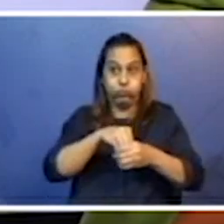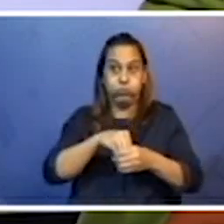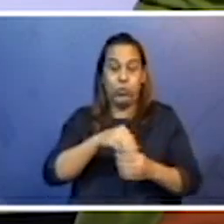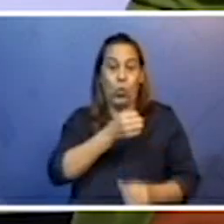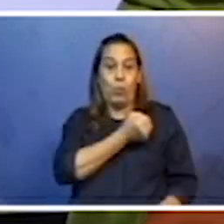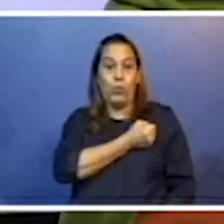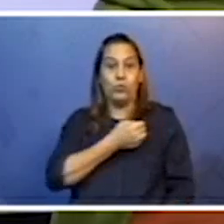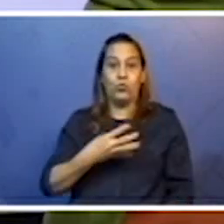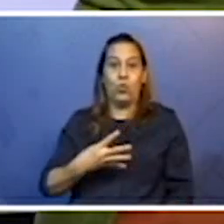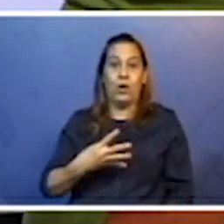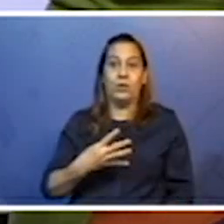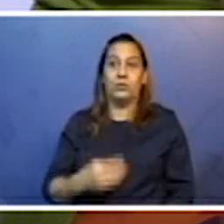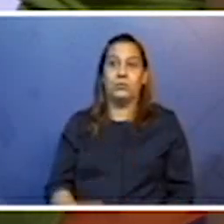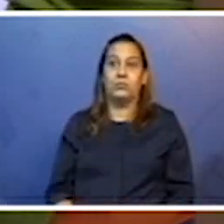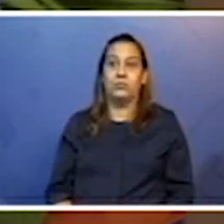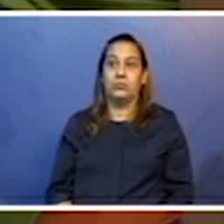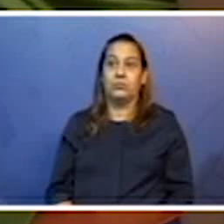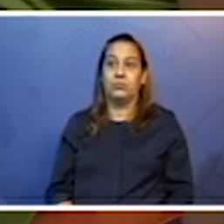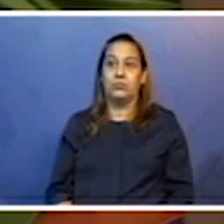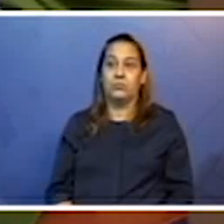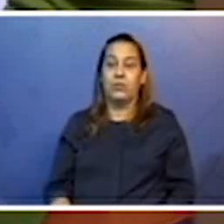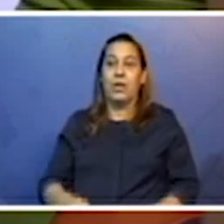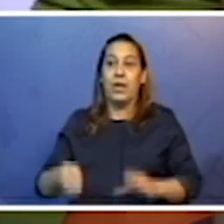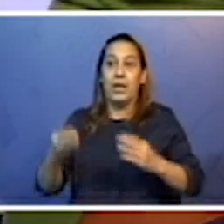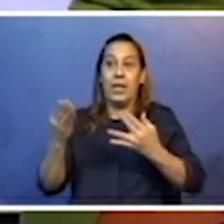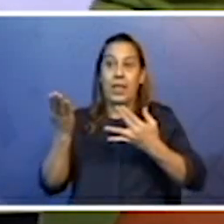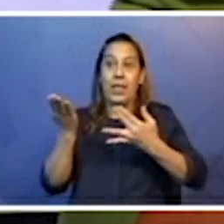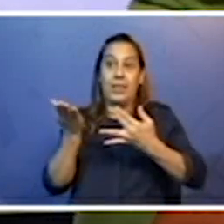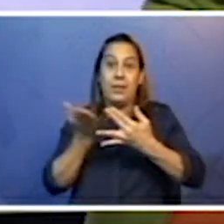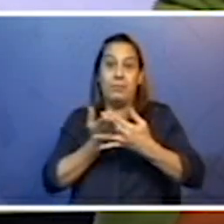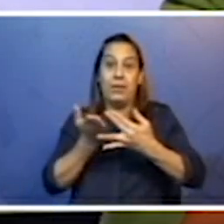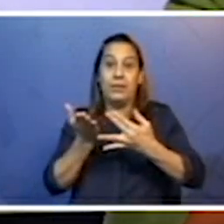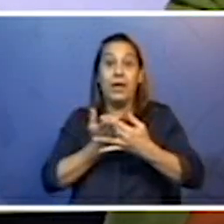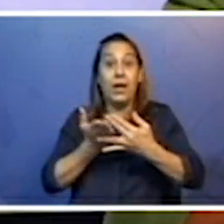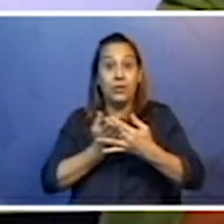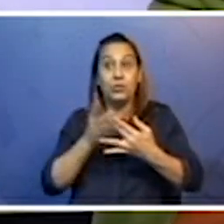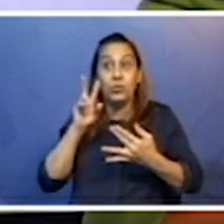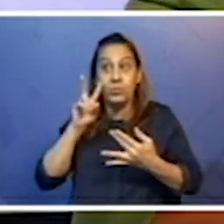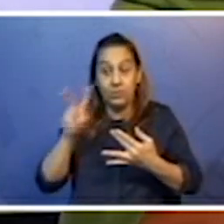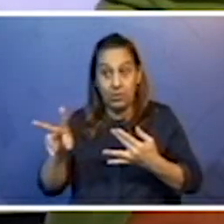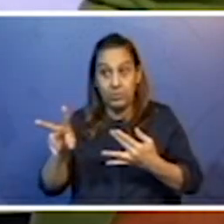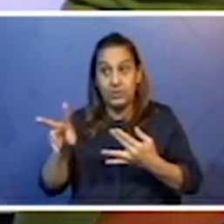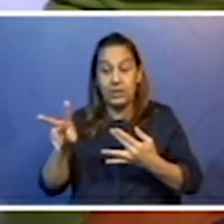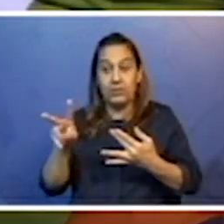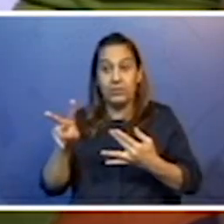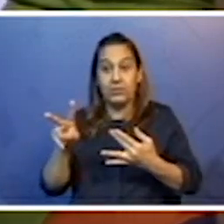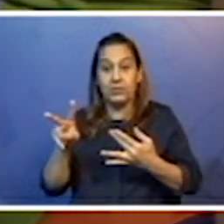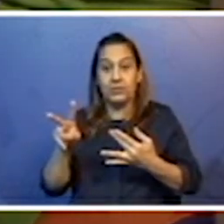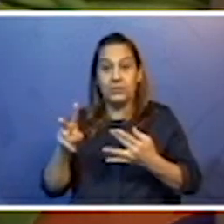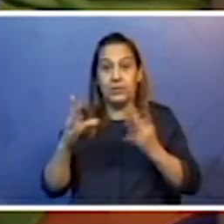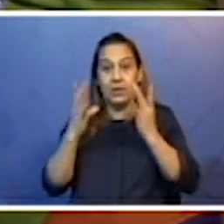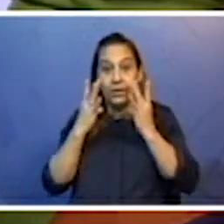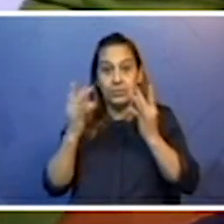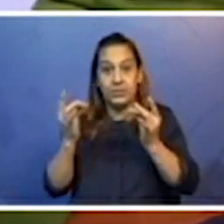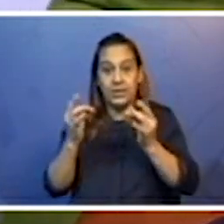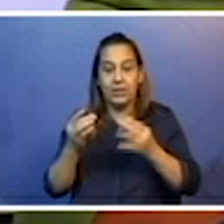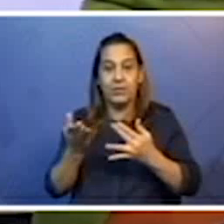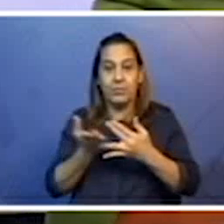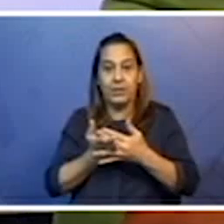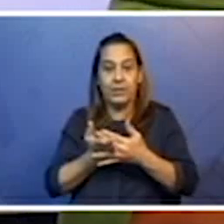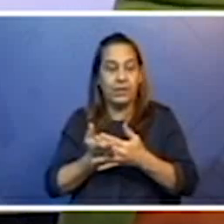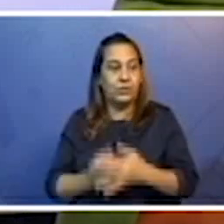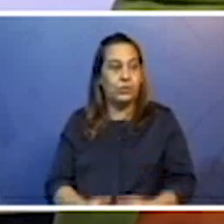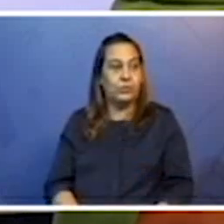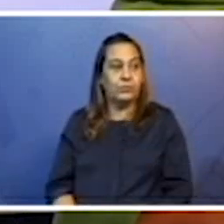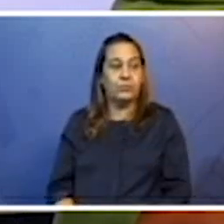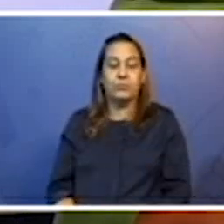ó, olha o pote 1, onde é que ele está em relação ao pote 4? Ele não está na metade do